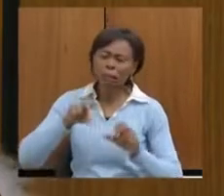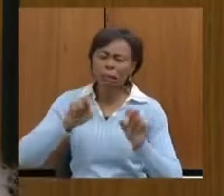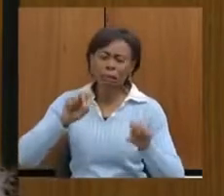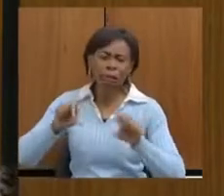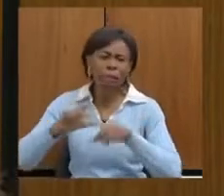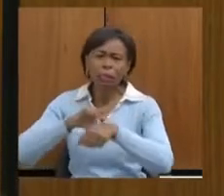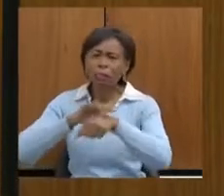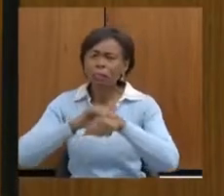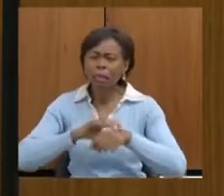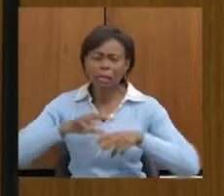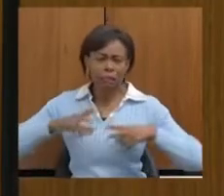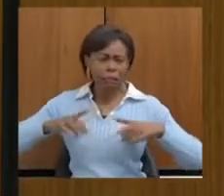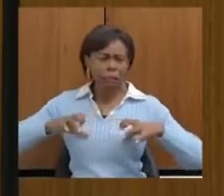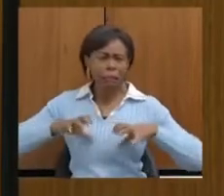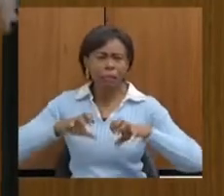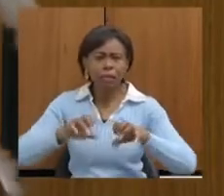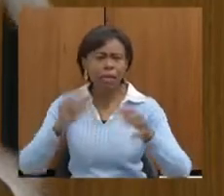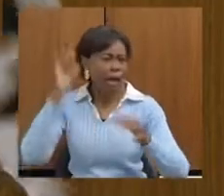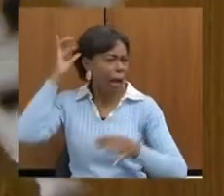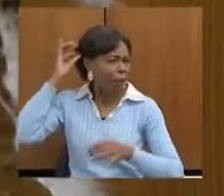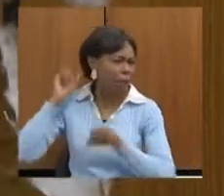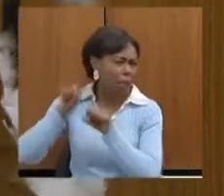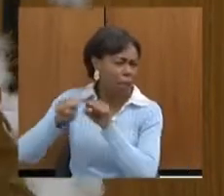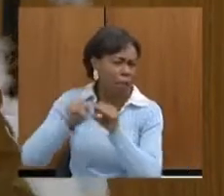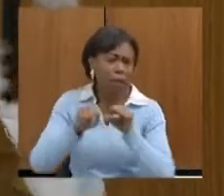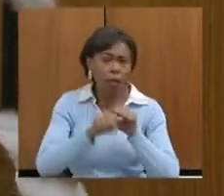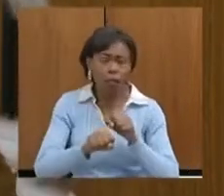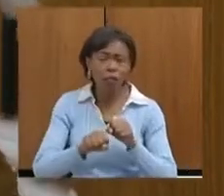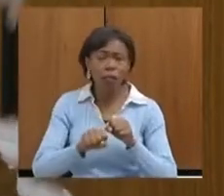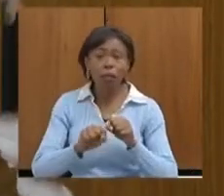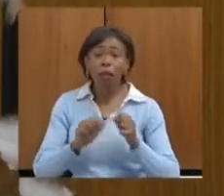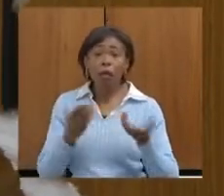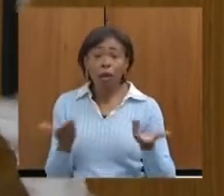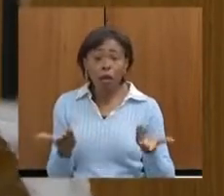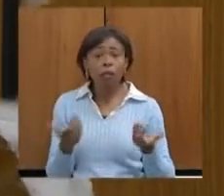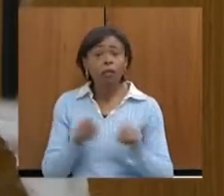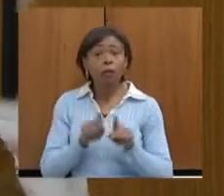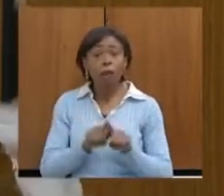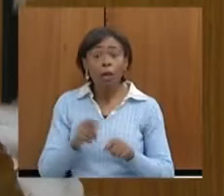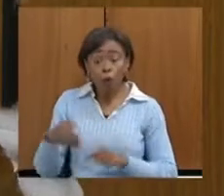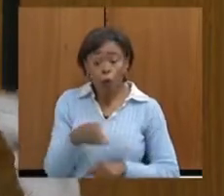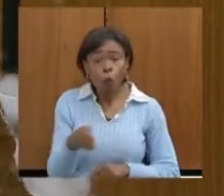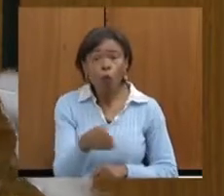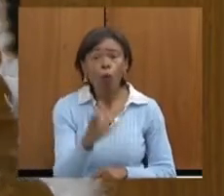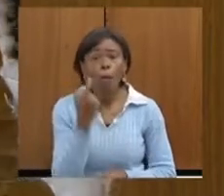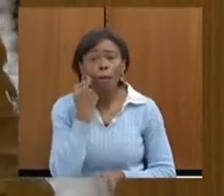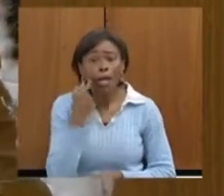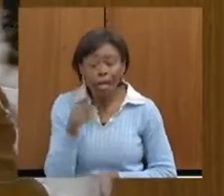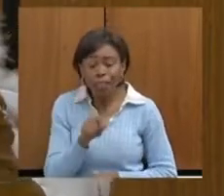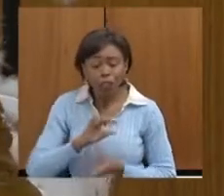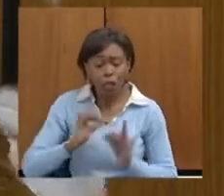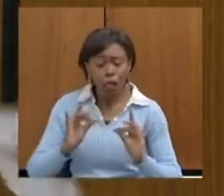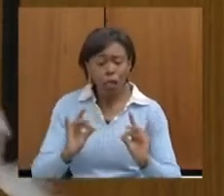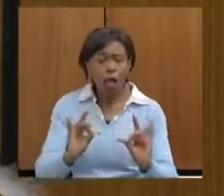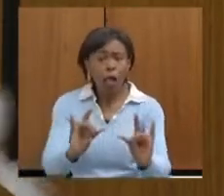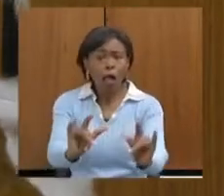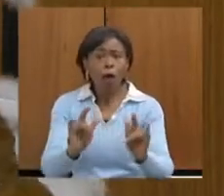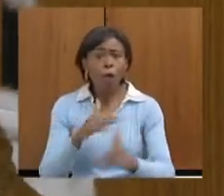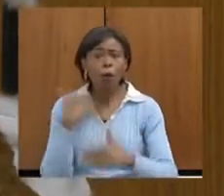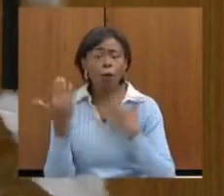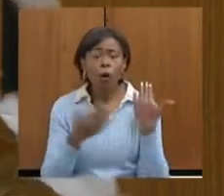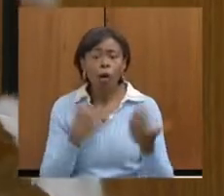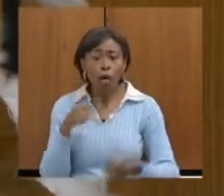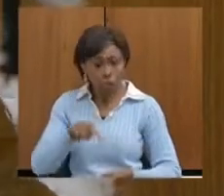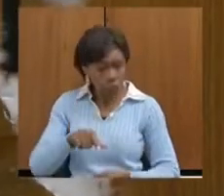queda de cabelo né E mais a matança dos nossos peixes né nossos peixes dois ainda eles estão